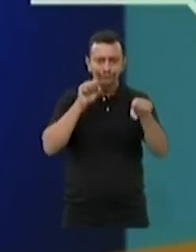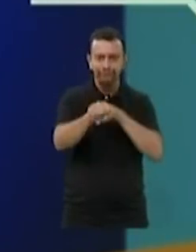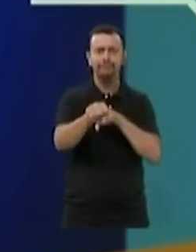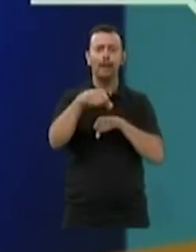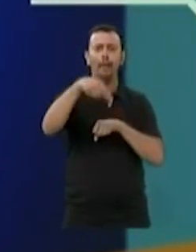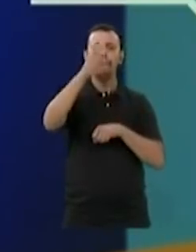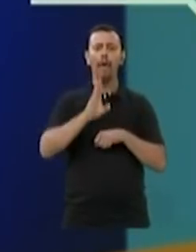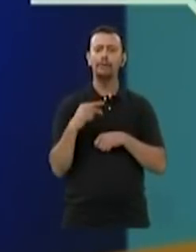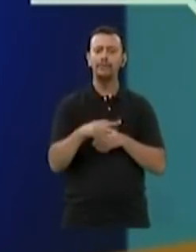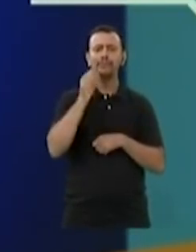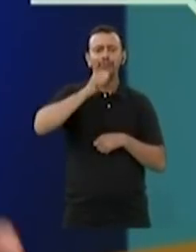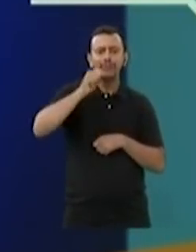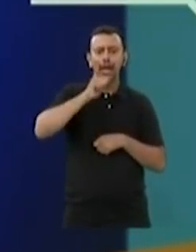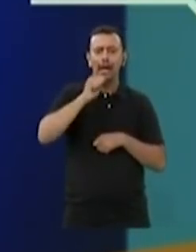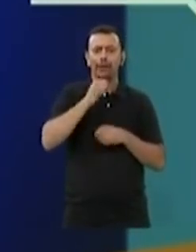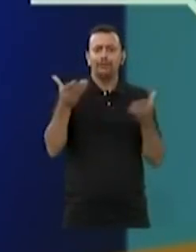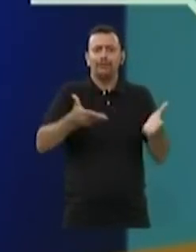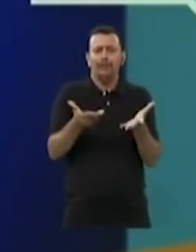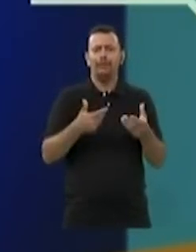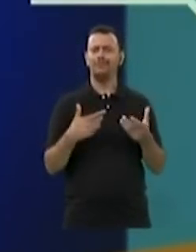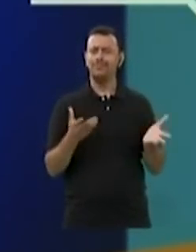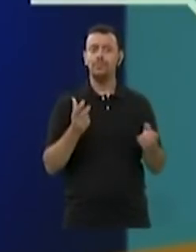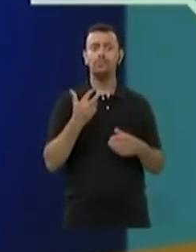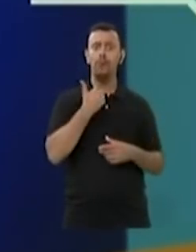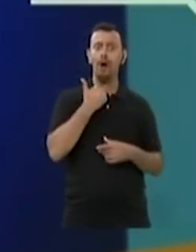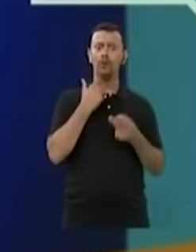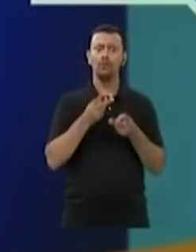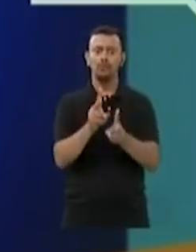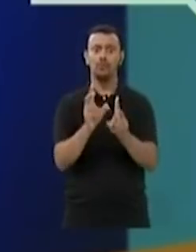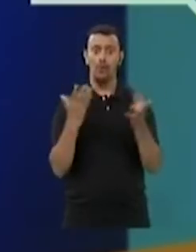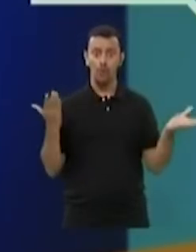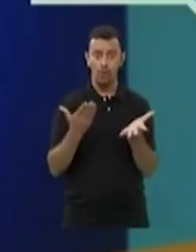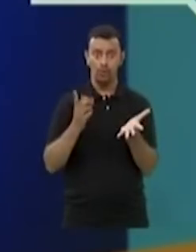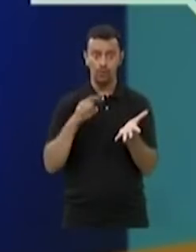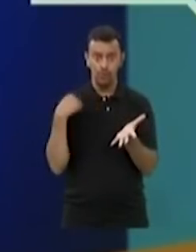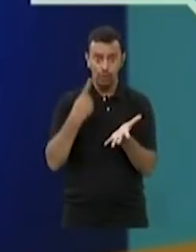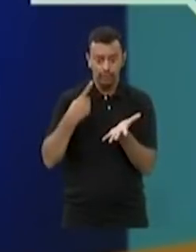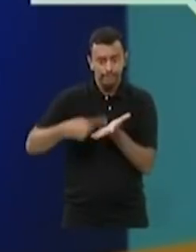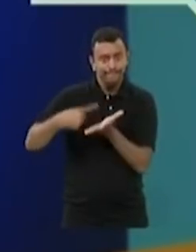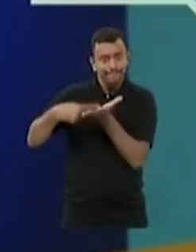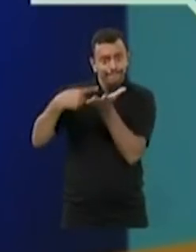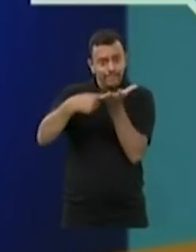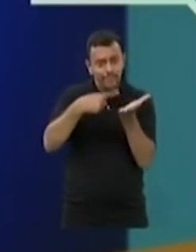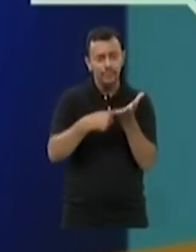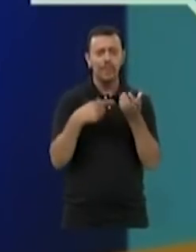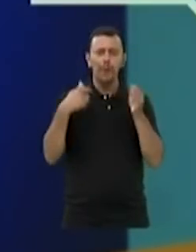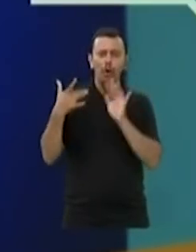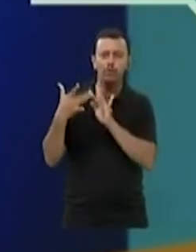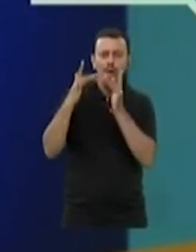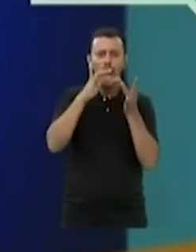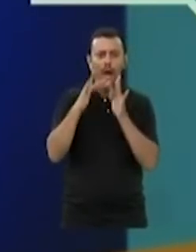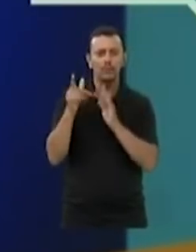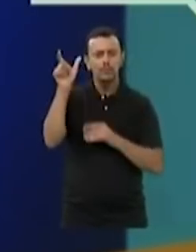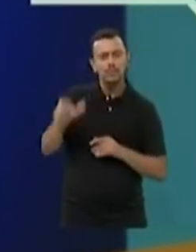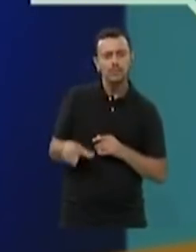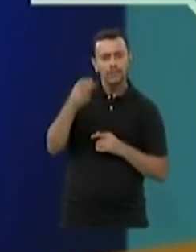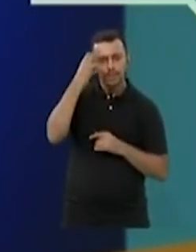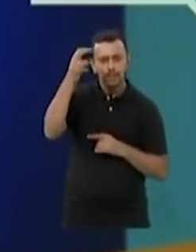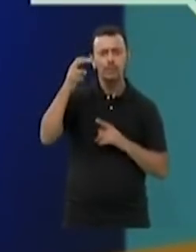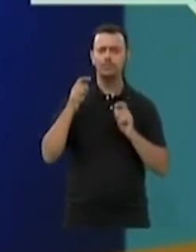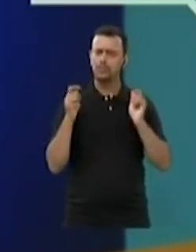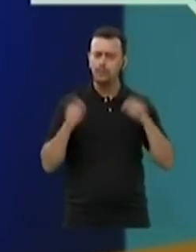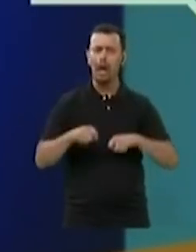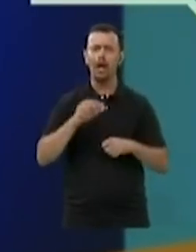Um projeto nacional de desenvolvimento que tenha compromisso em consultar as melhores inteligências tem a resposta para tudo isso